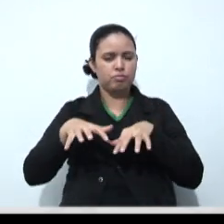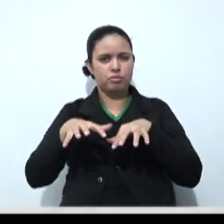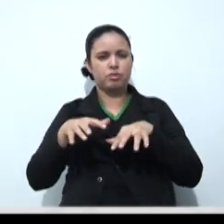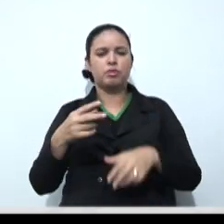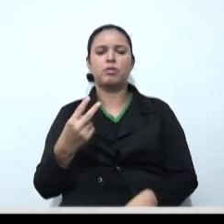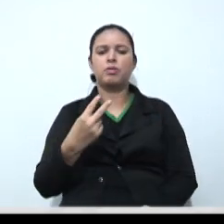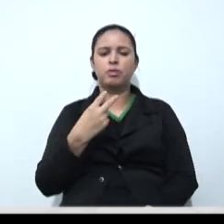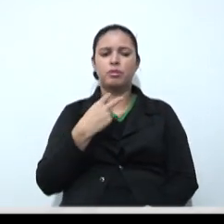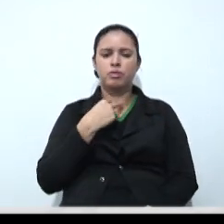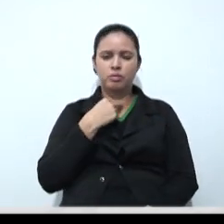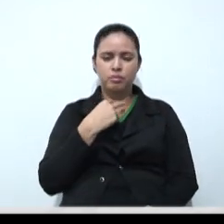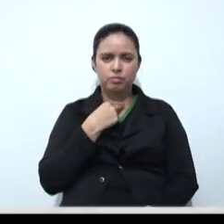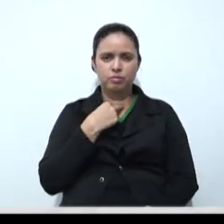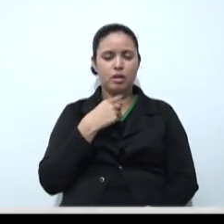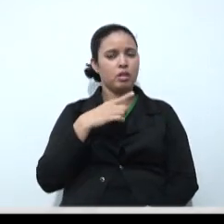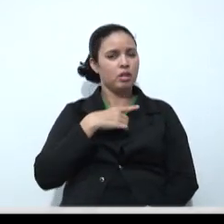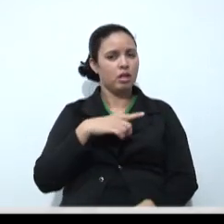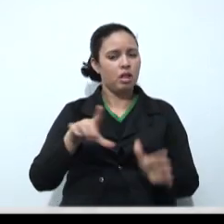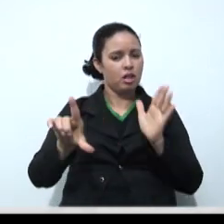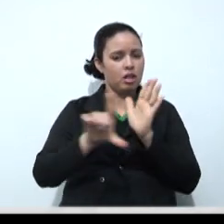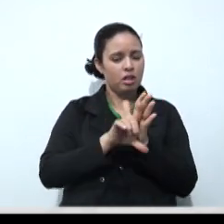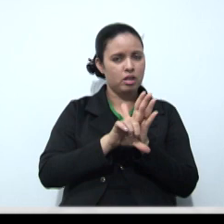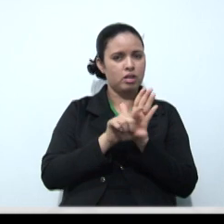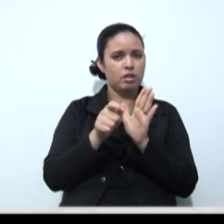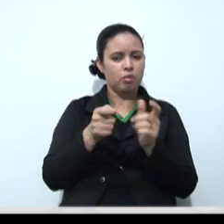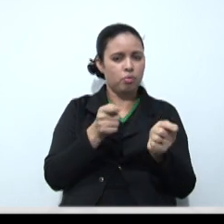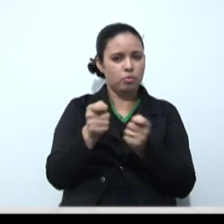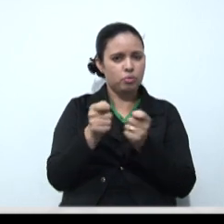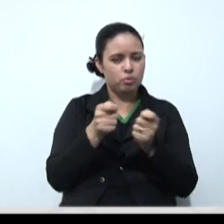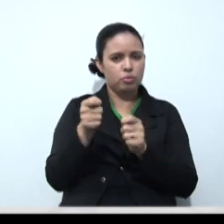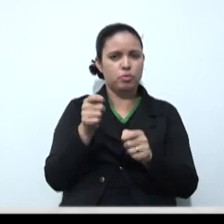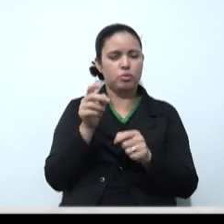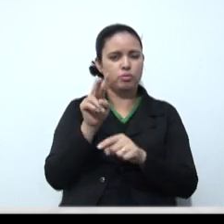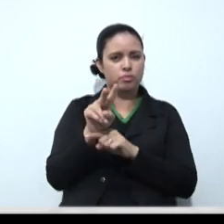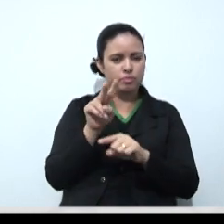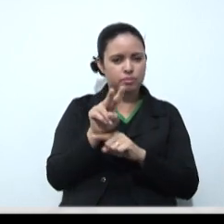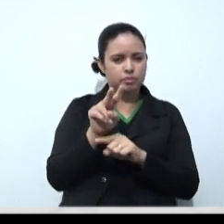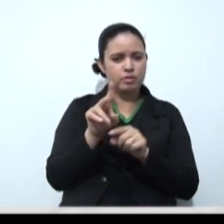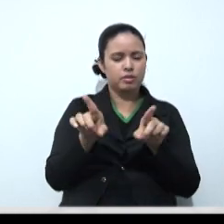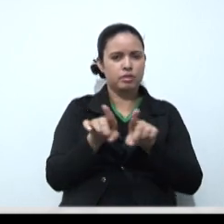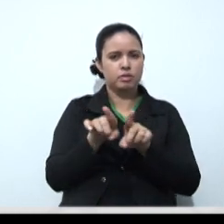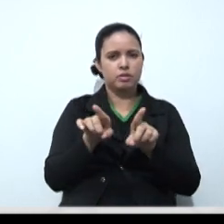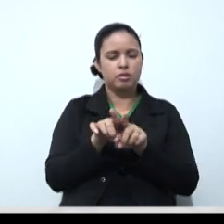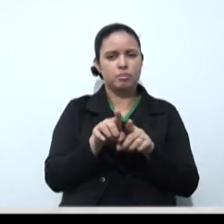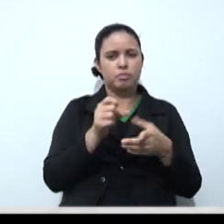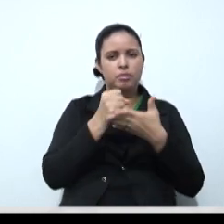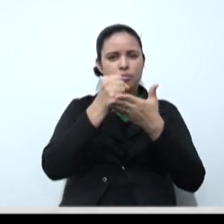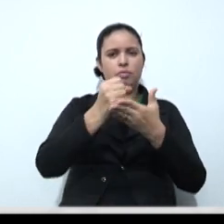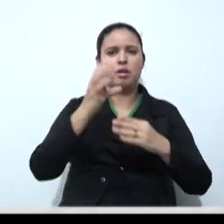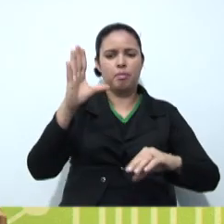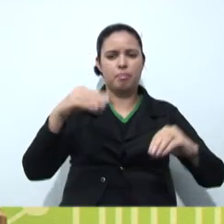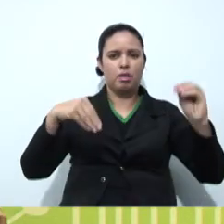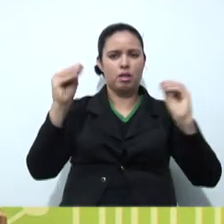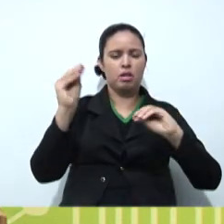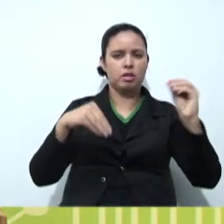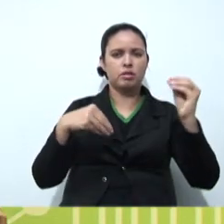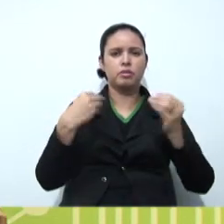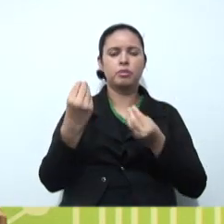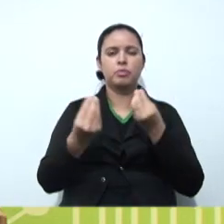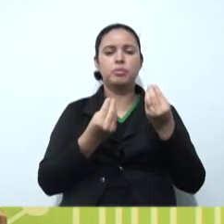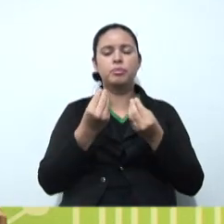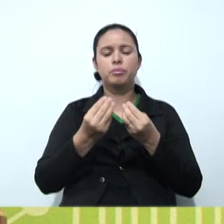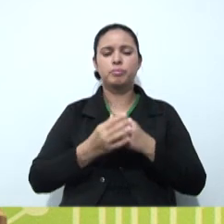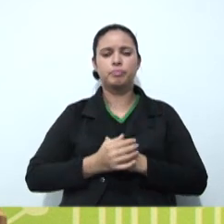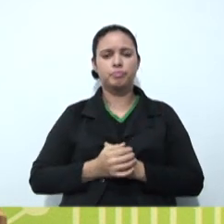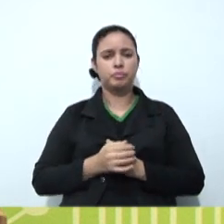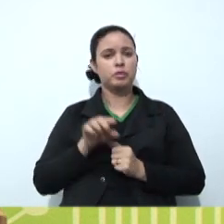a comercialização, aplicação, controle, fiscalização e também o destino da embalagem. Volta aqui para mim, porque